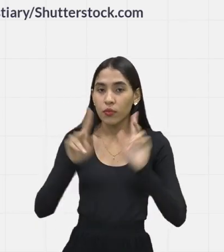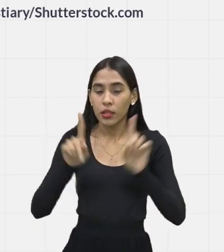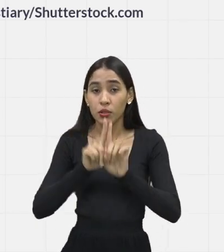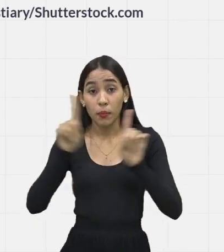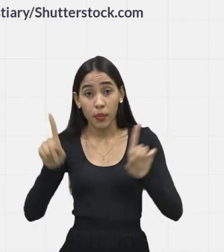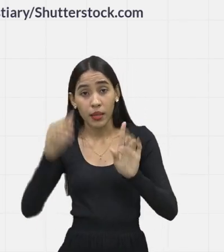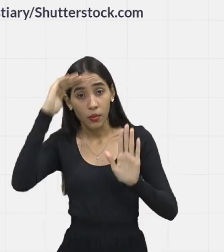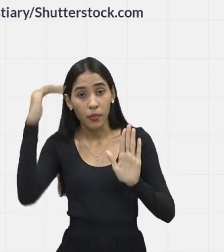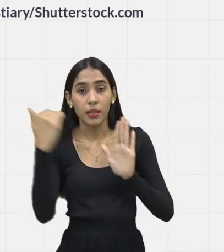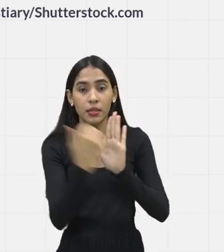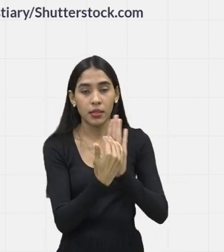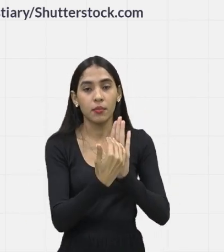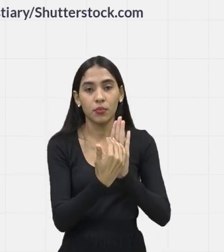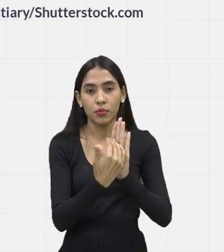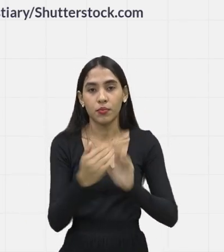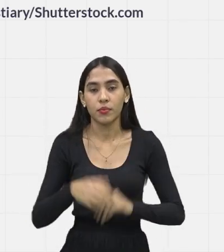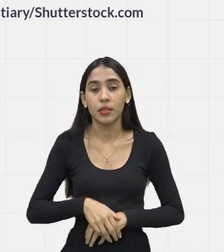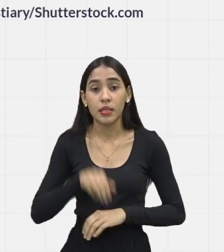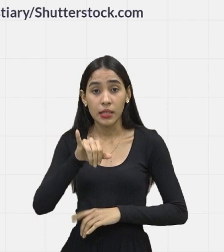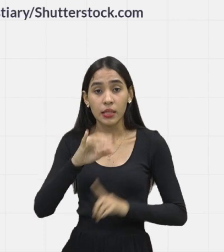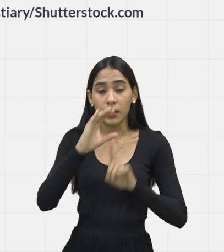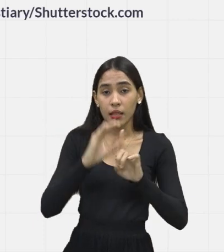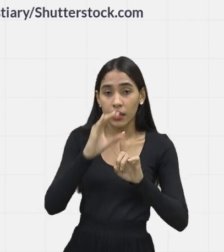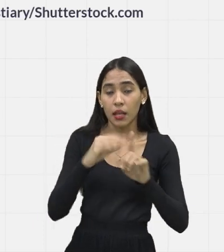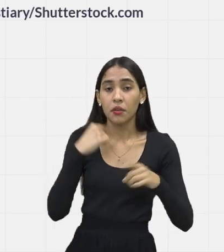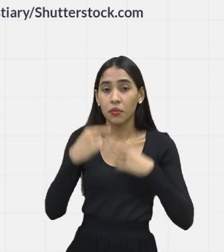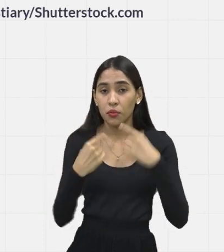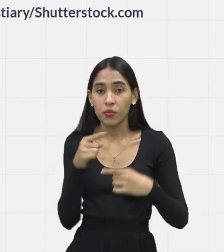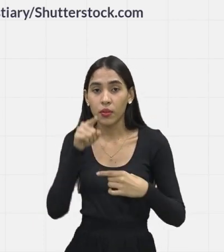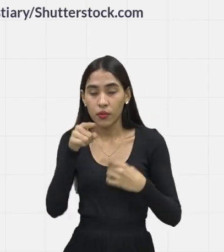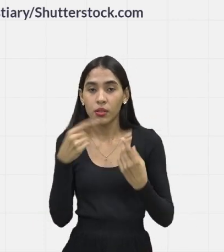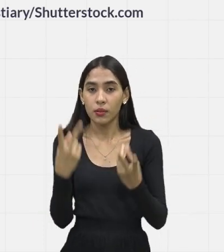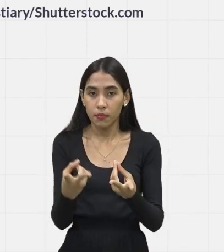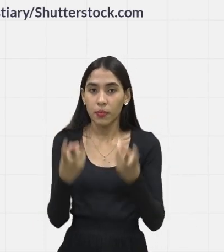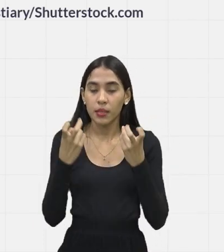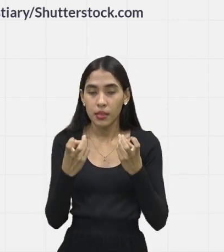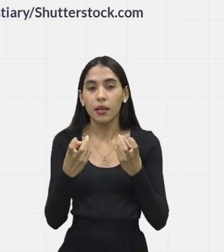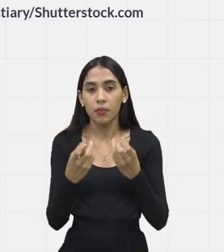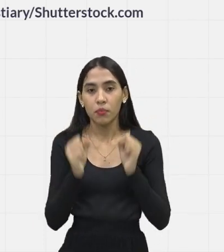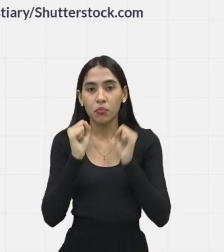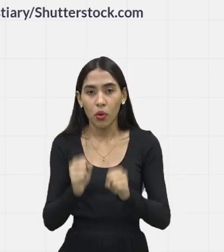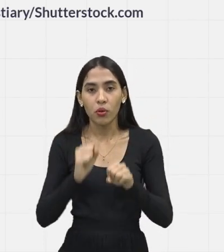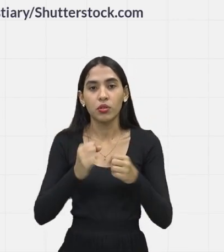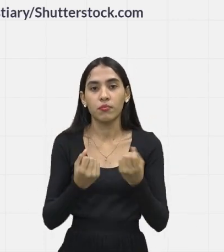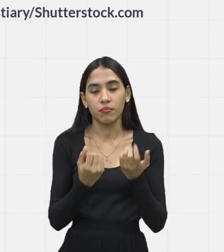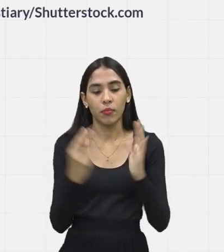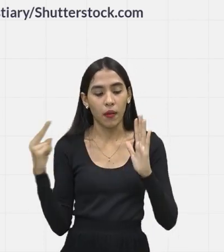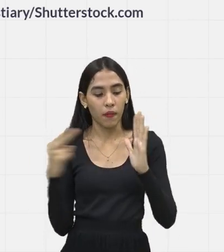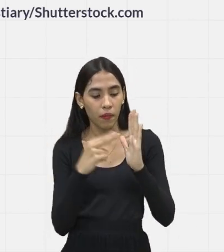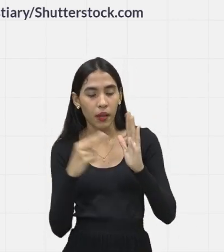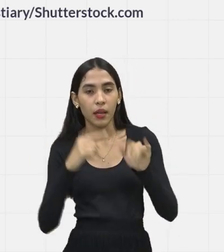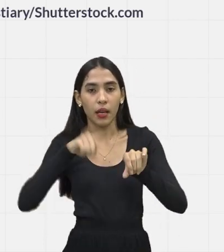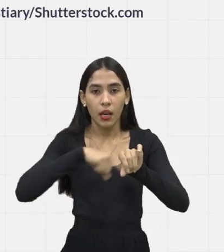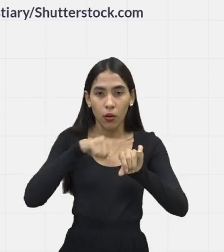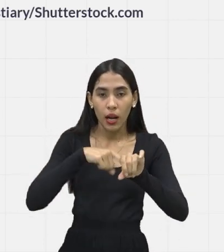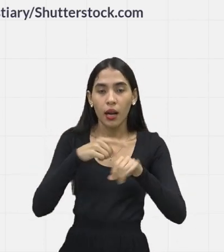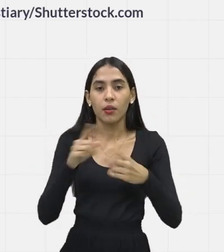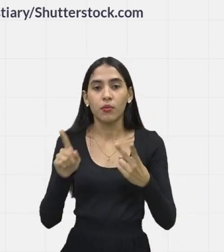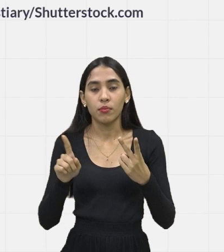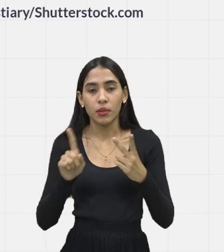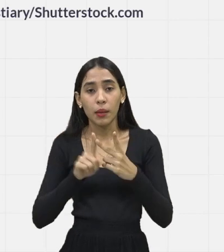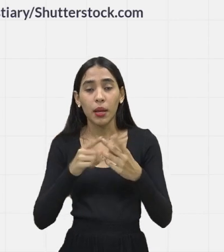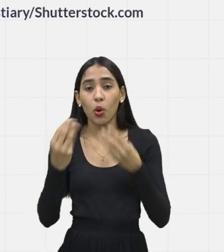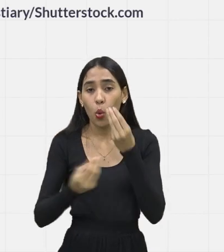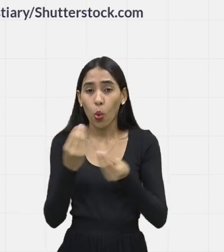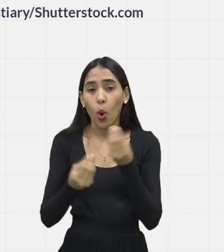diretrizes. Então, no calendário escolar, se tiver dúvida, você consegue verificar qual é a carga horária daquele componente, o período de transmissão, né,